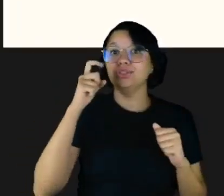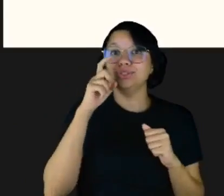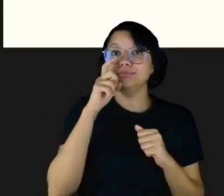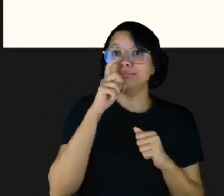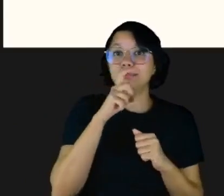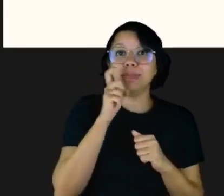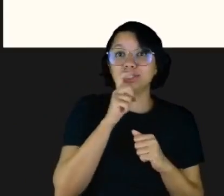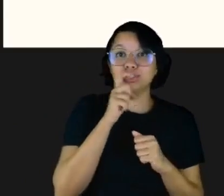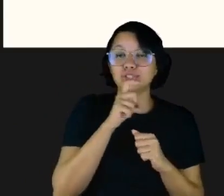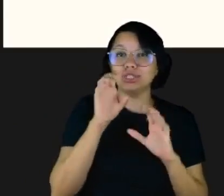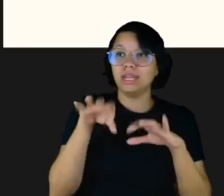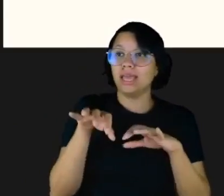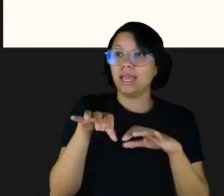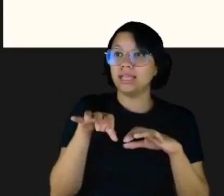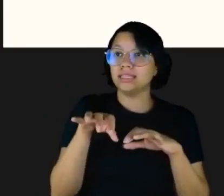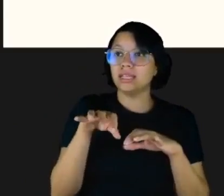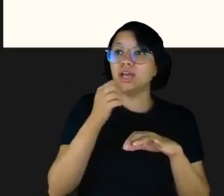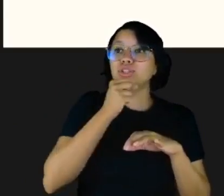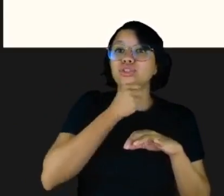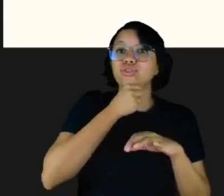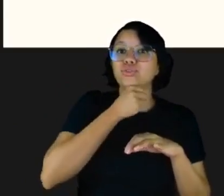disseram isso?